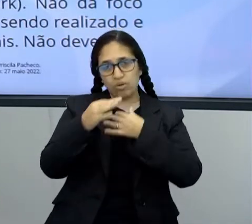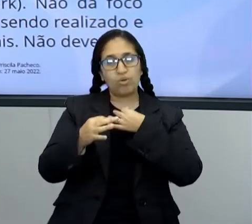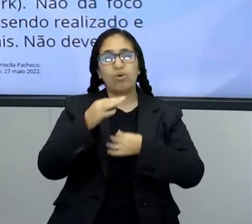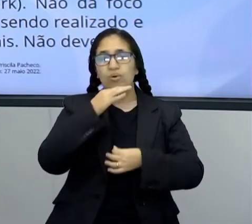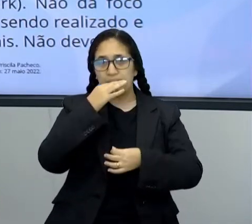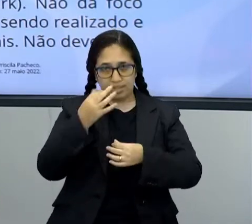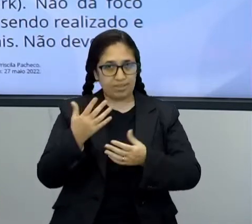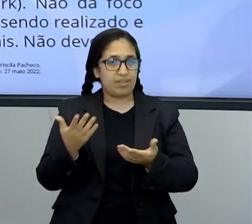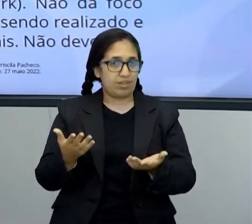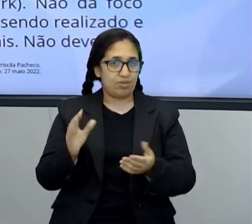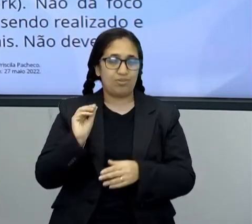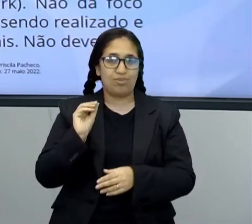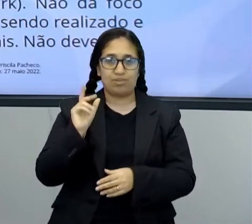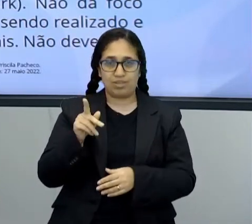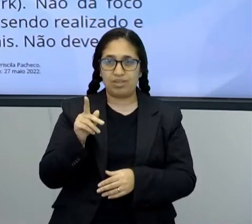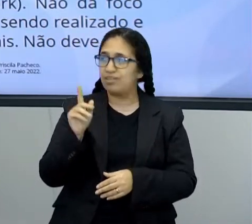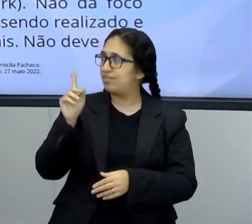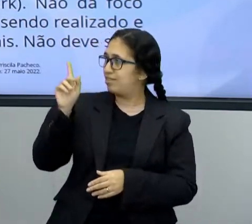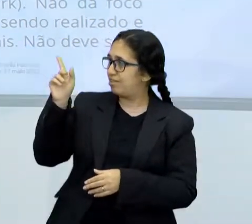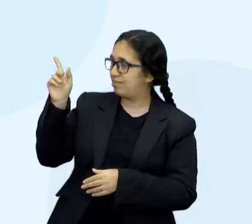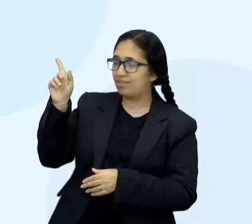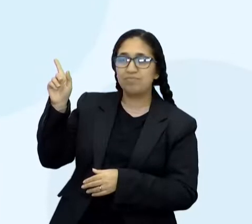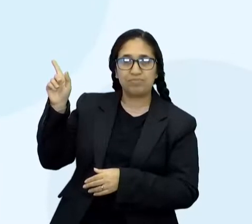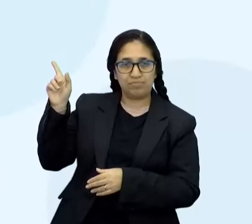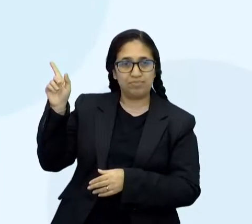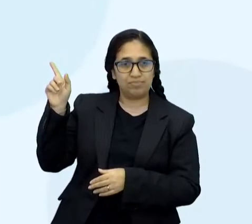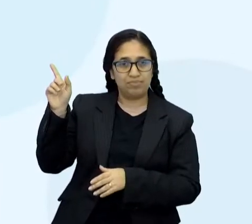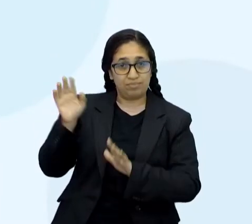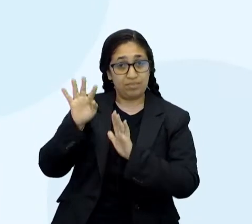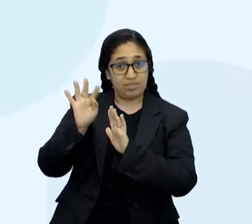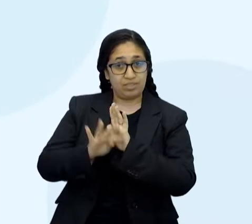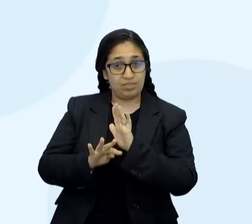sobre ele, ok? Então aí na tela para vocês o texto.